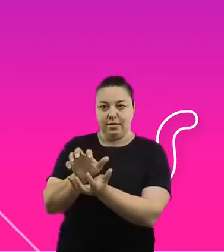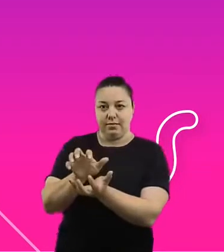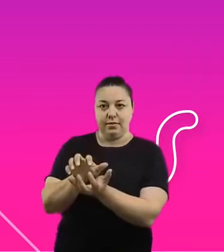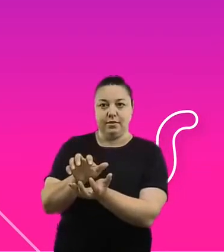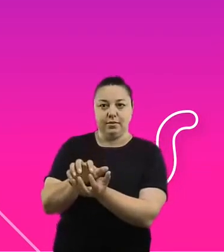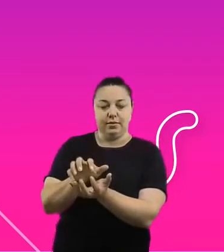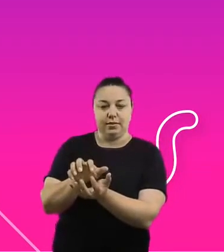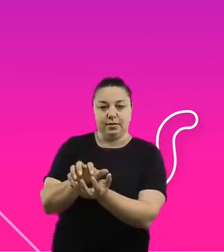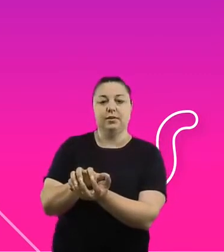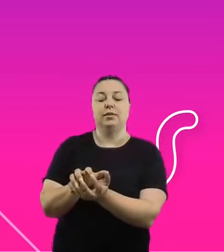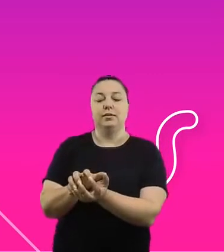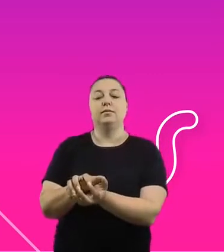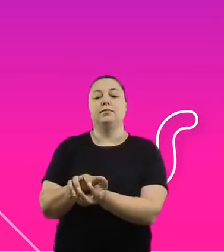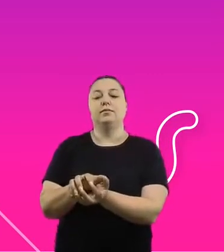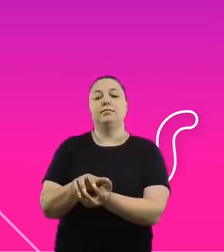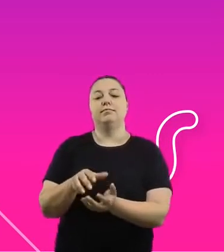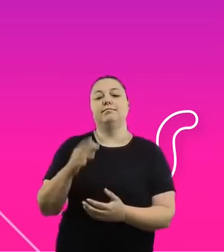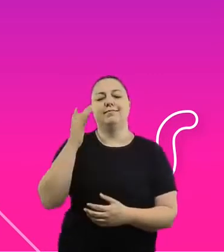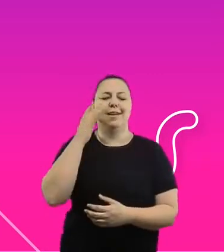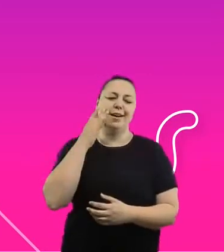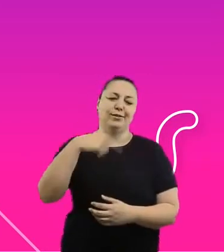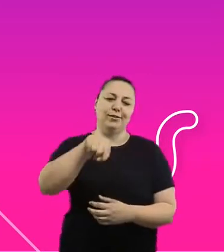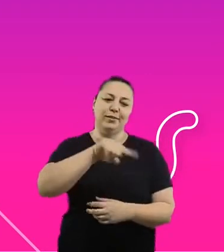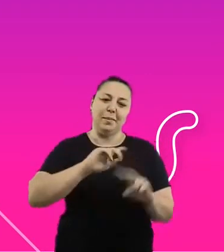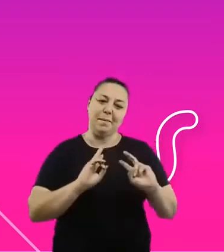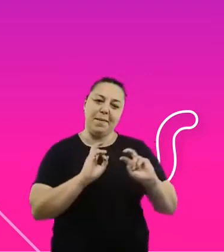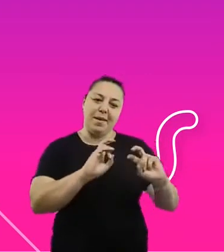Acredito que vocês devem ter notado o sotaque, né?